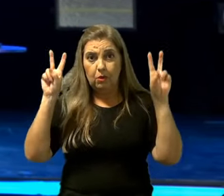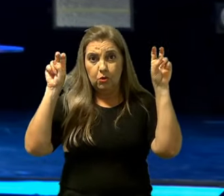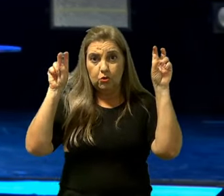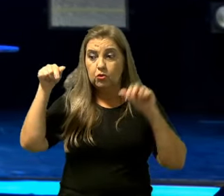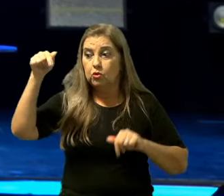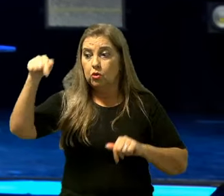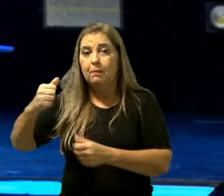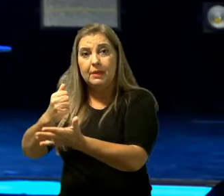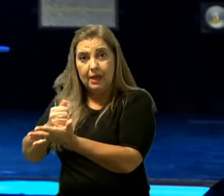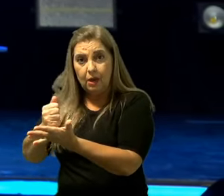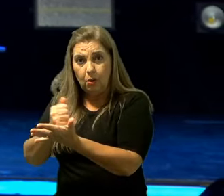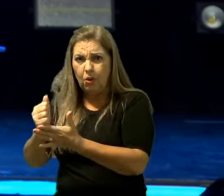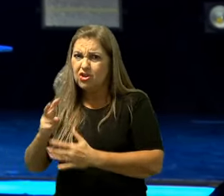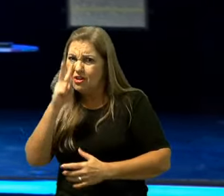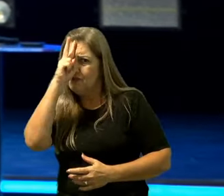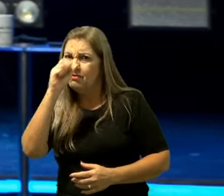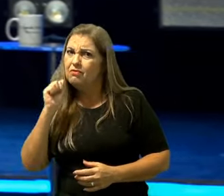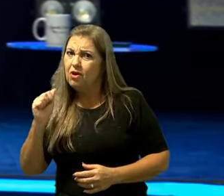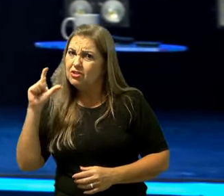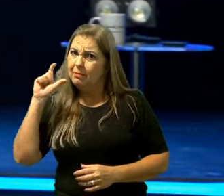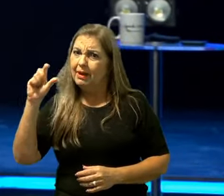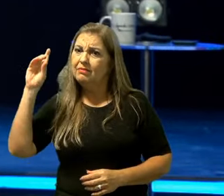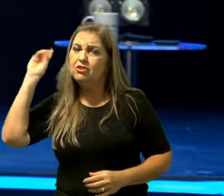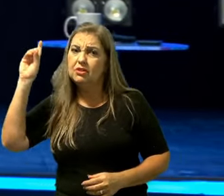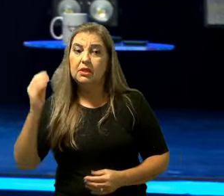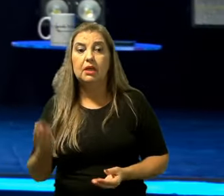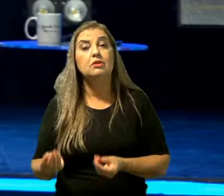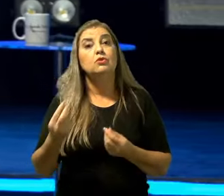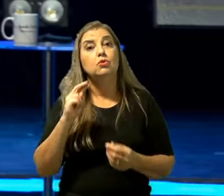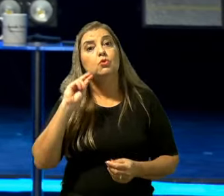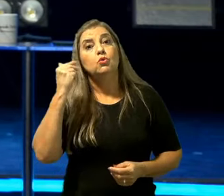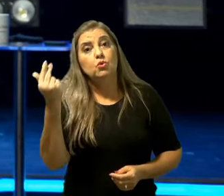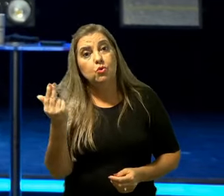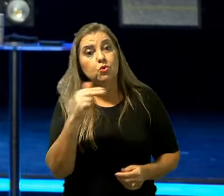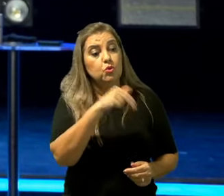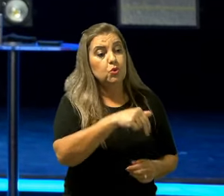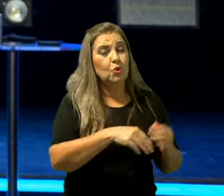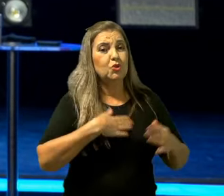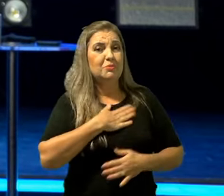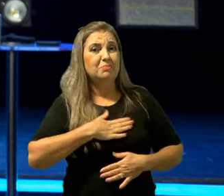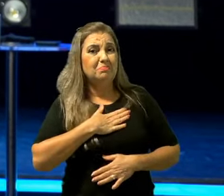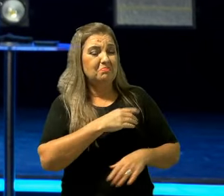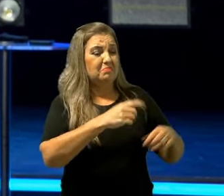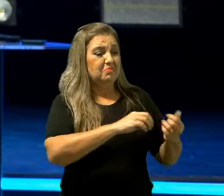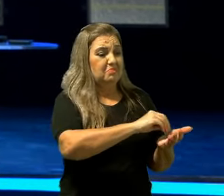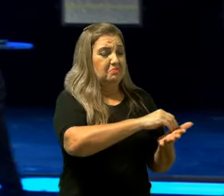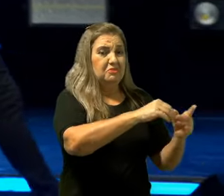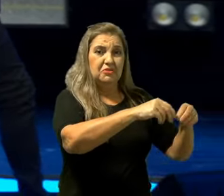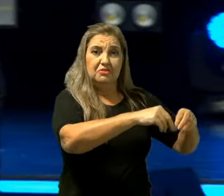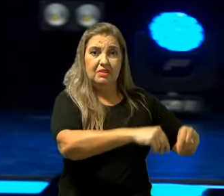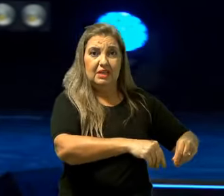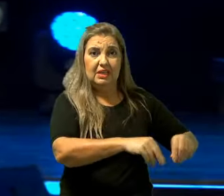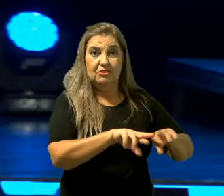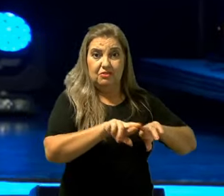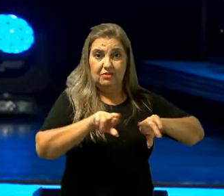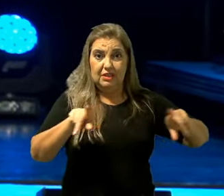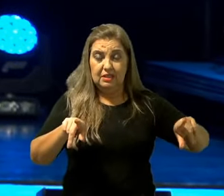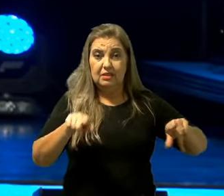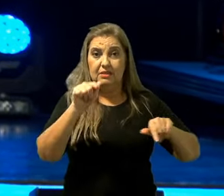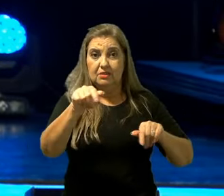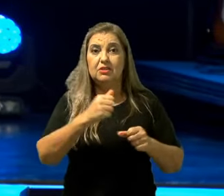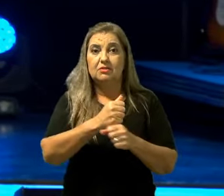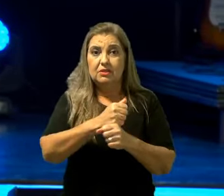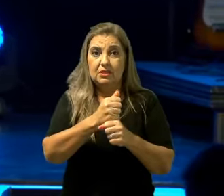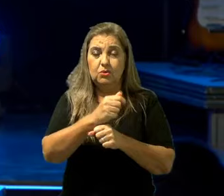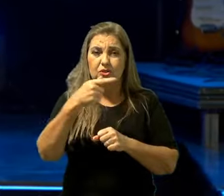rocha inabalável da palavra de Deus, ou sobre a areia movediça dos sentimentos humanos. A diferença é que aquilo que você